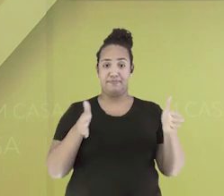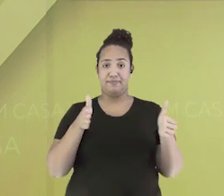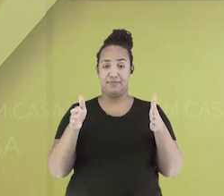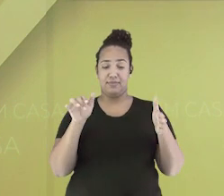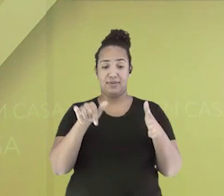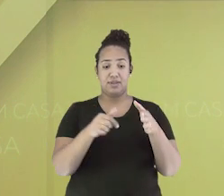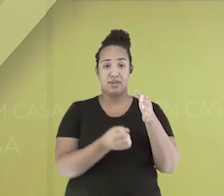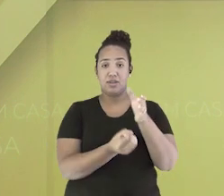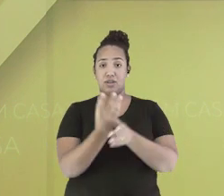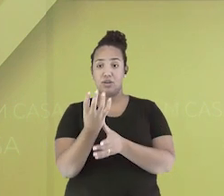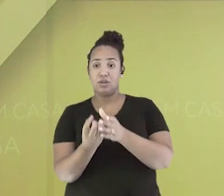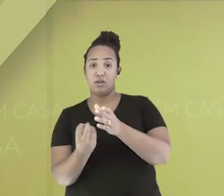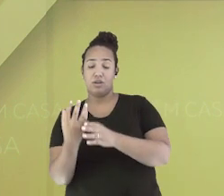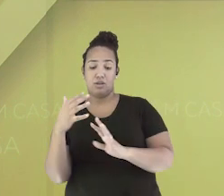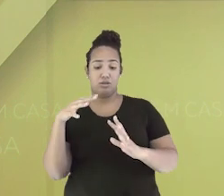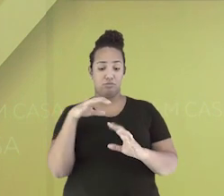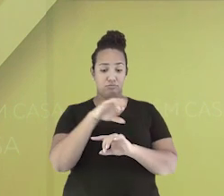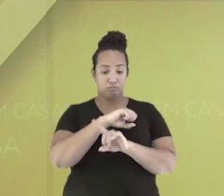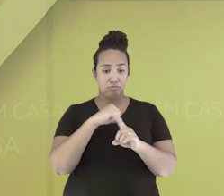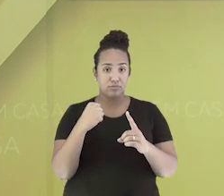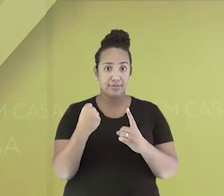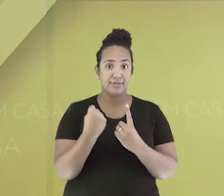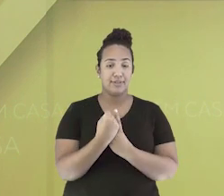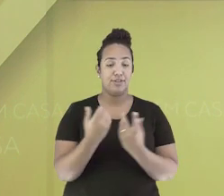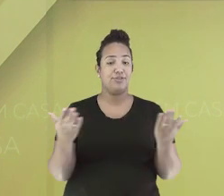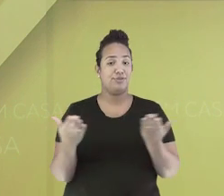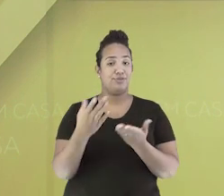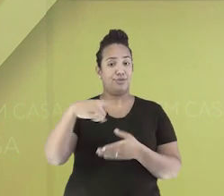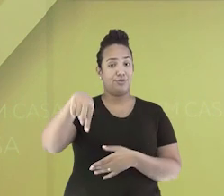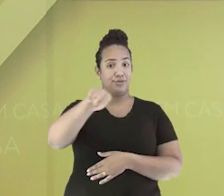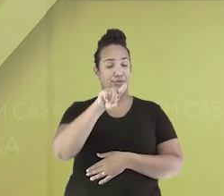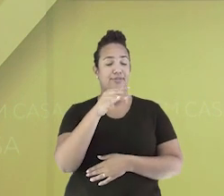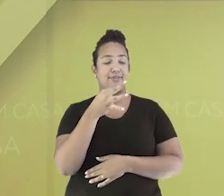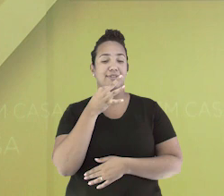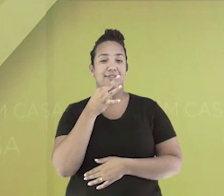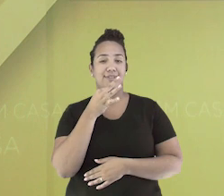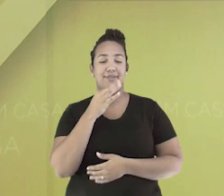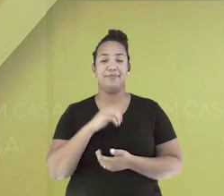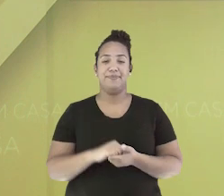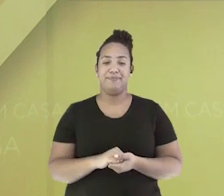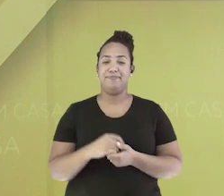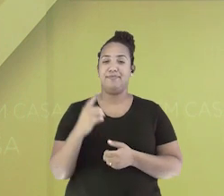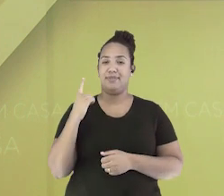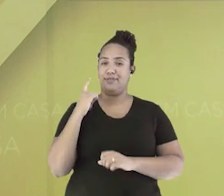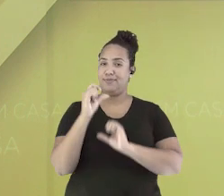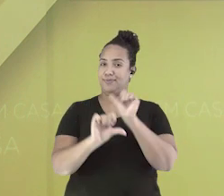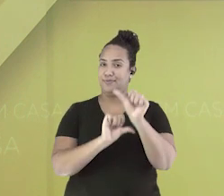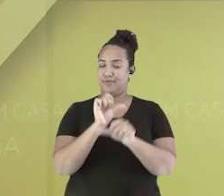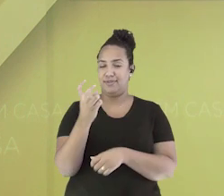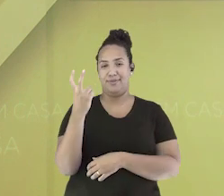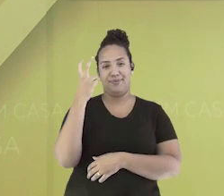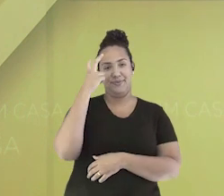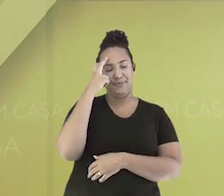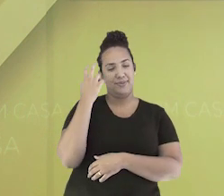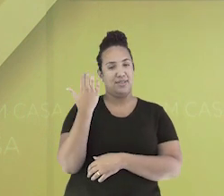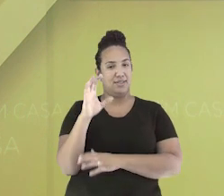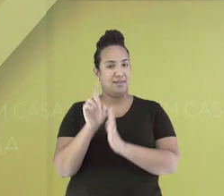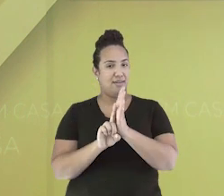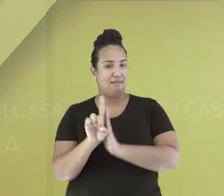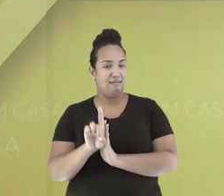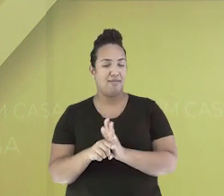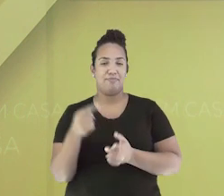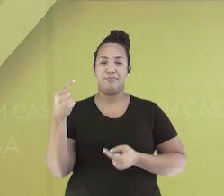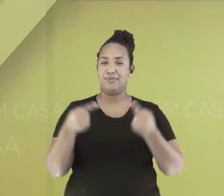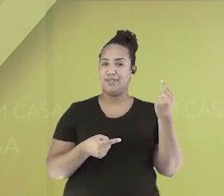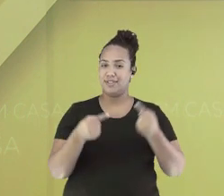moldados vários fatores da sociedade como conhecemos hoje. Foram mudanças sociais, culturais, científicos e